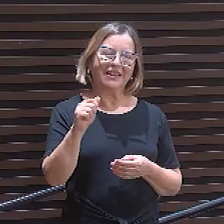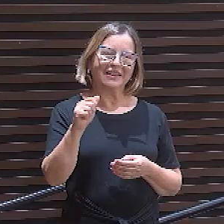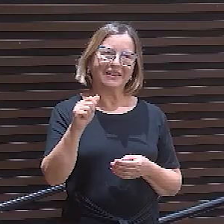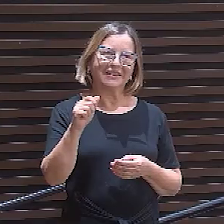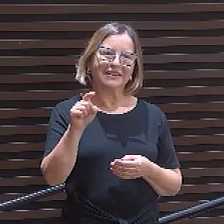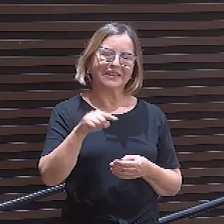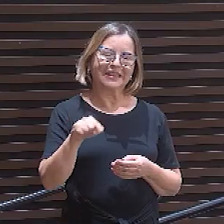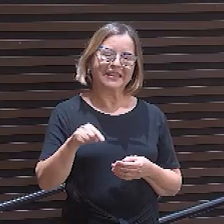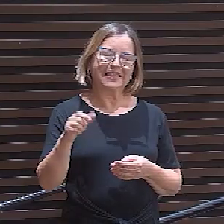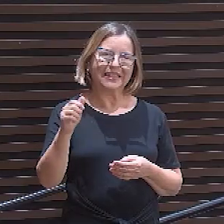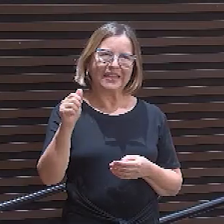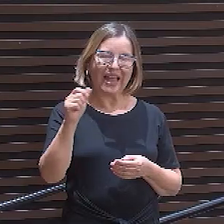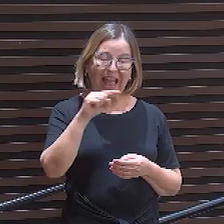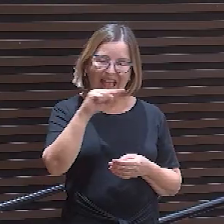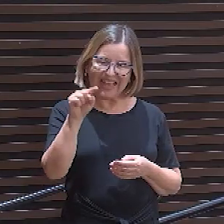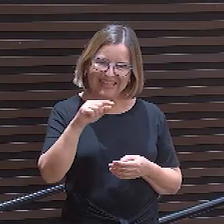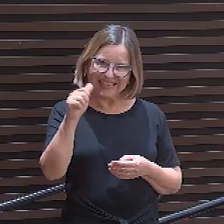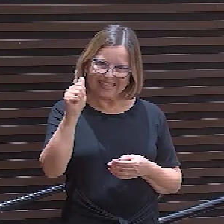eles não